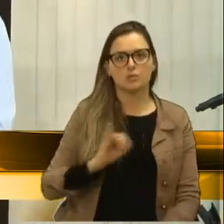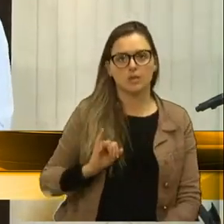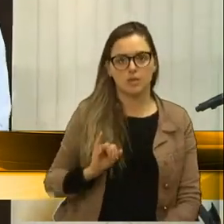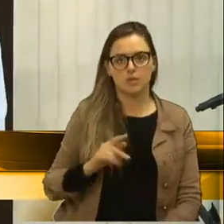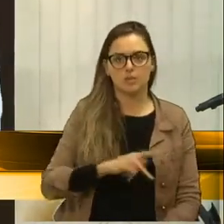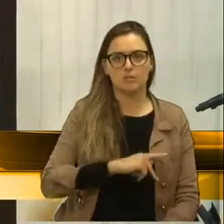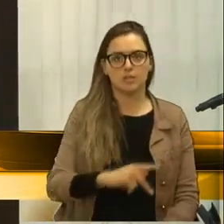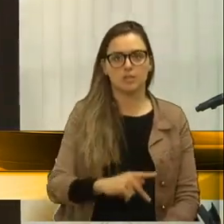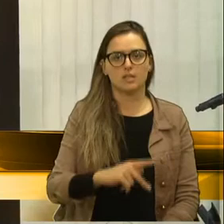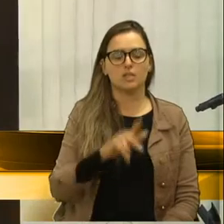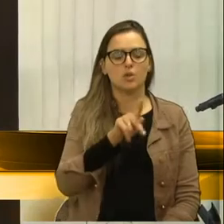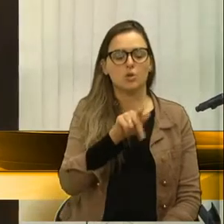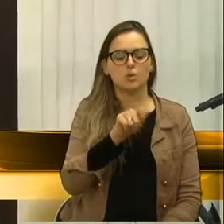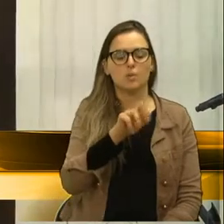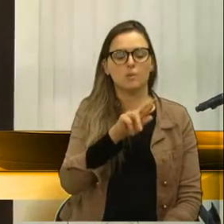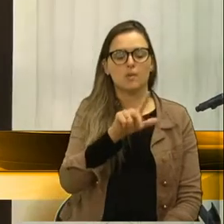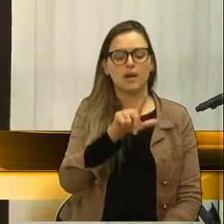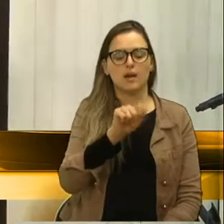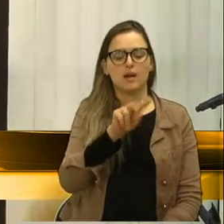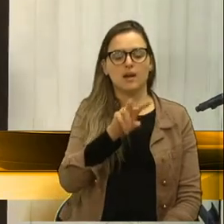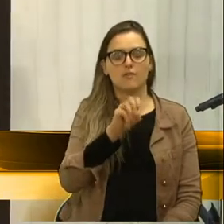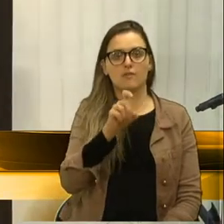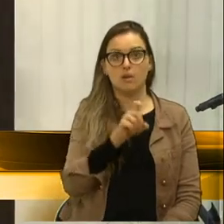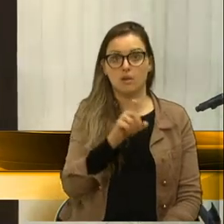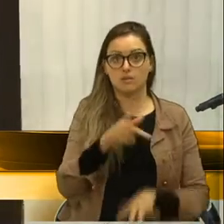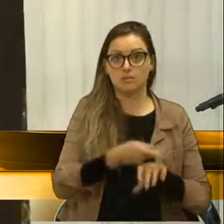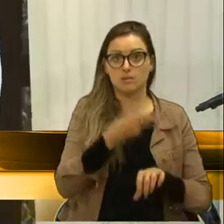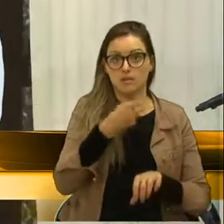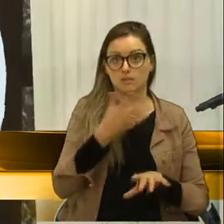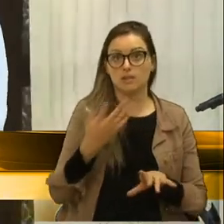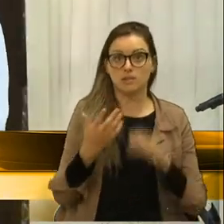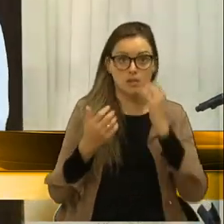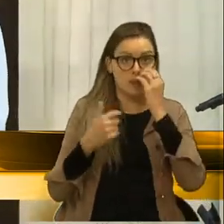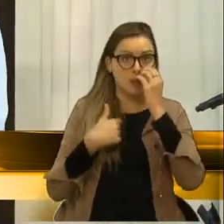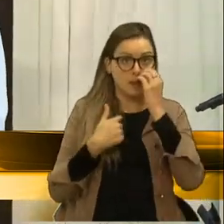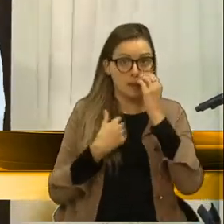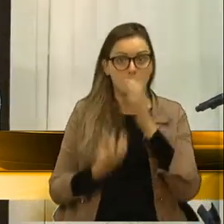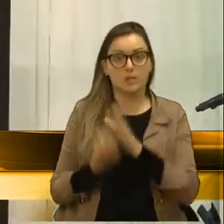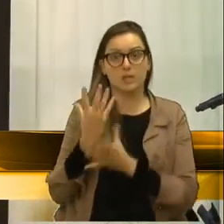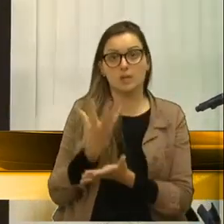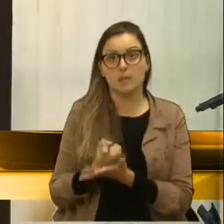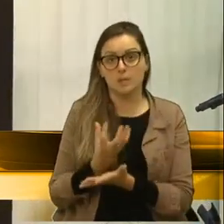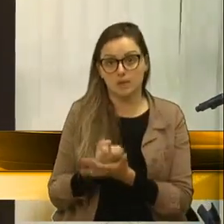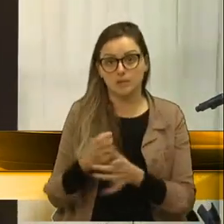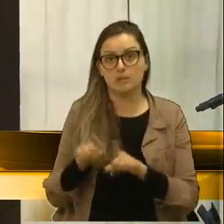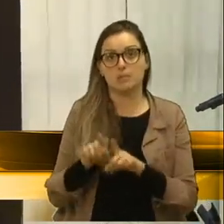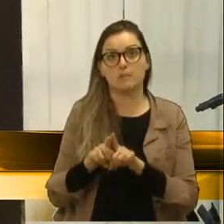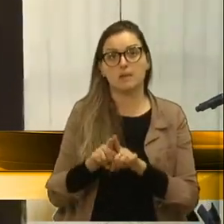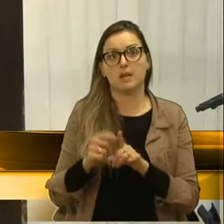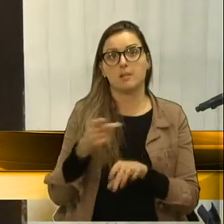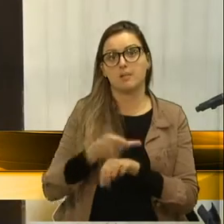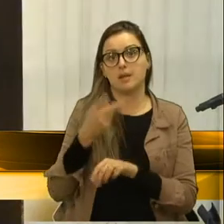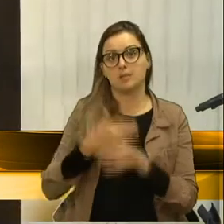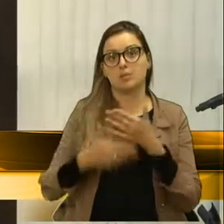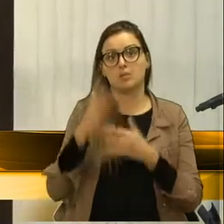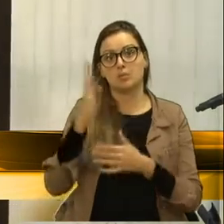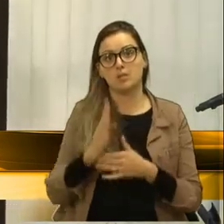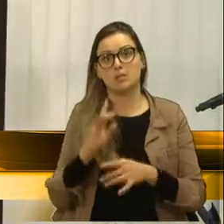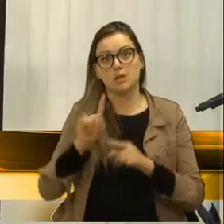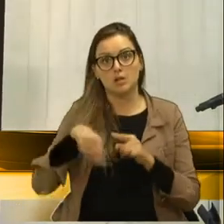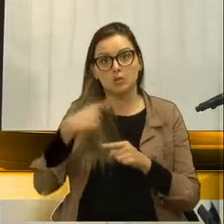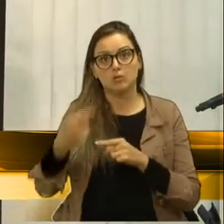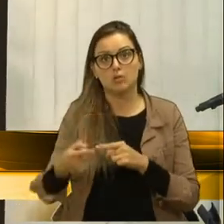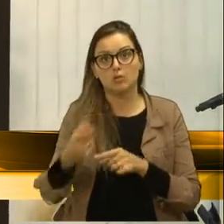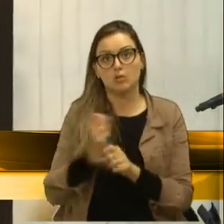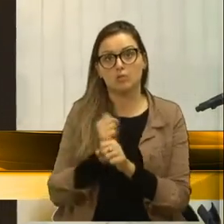o Parlavox foi premiado. Eu mesmo criei um aplicativo que foi premiado em nível nacional. No ano seguinte, o meu